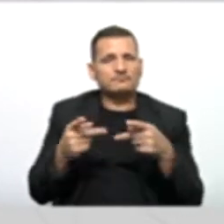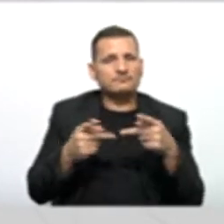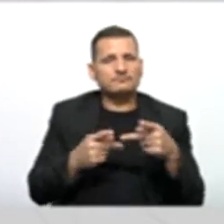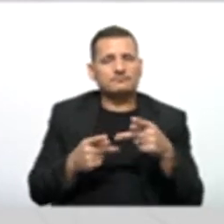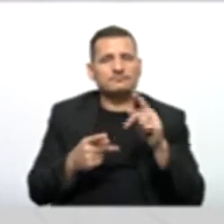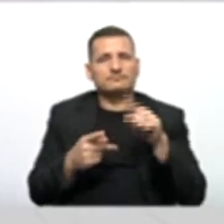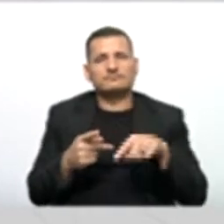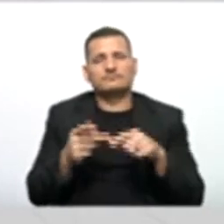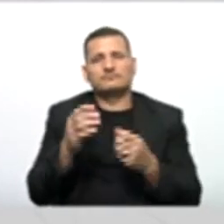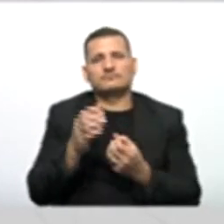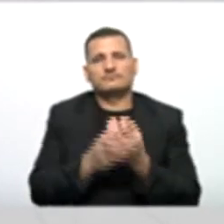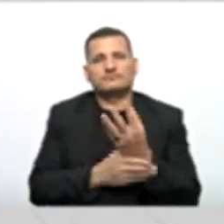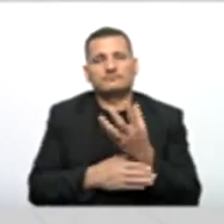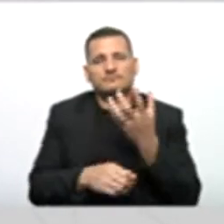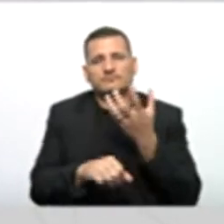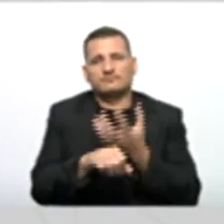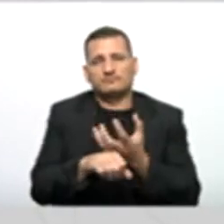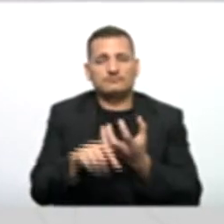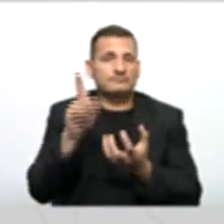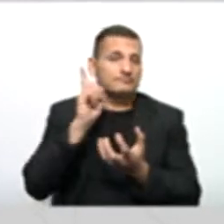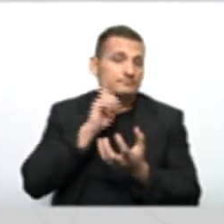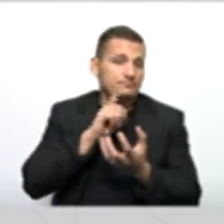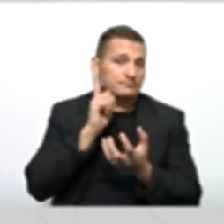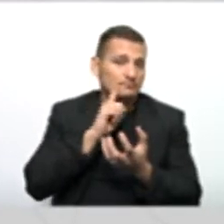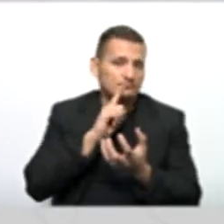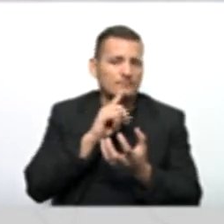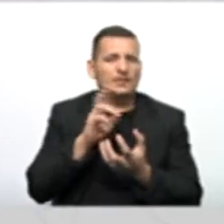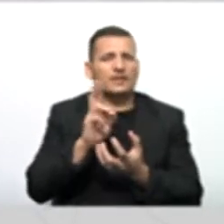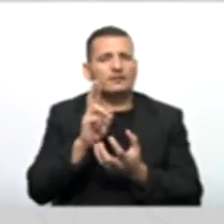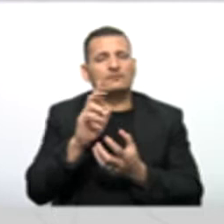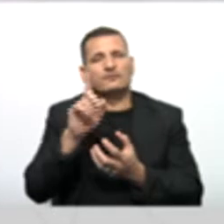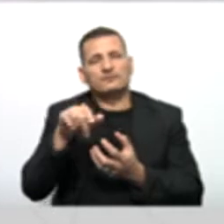disciplina nos Estados Unidos. Seu percursor